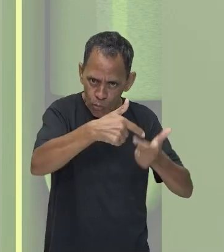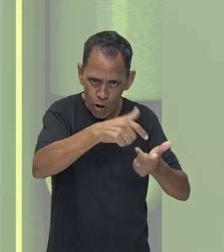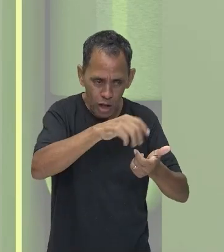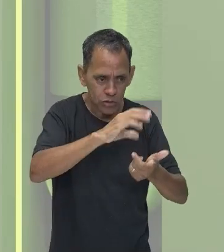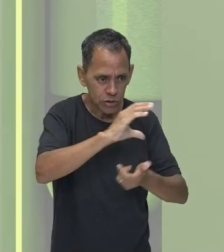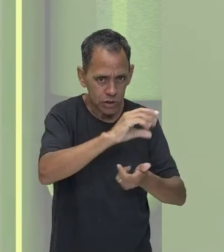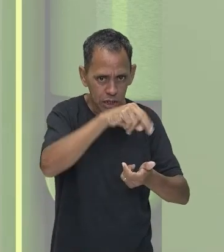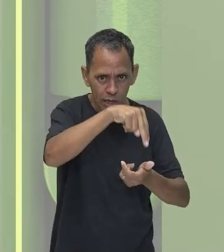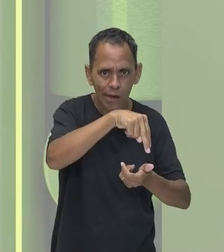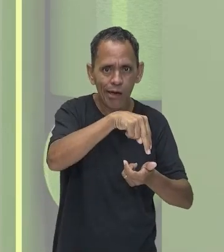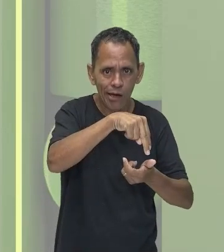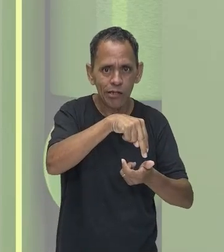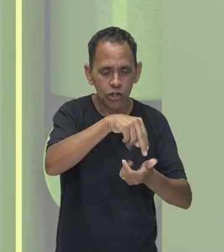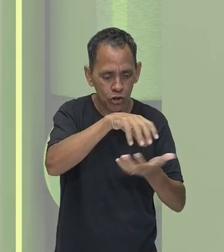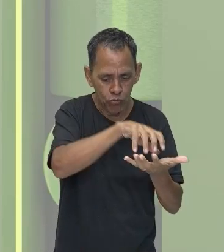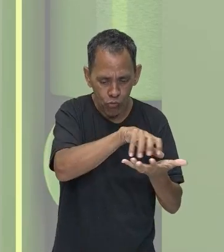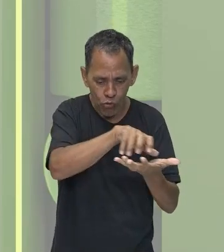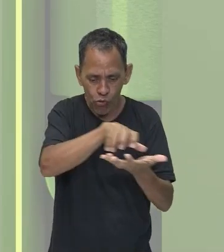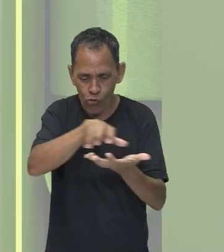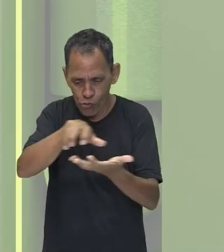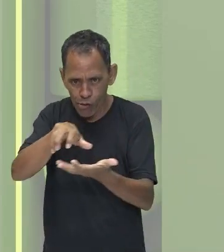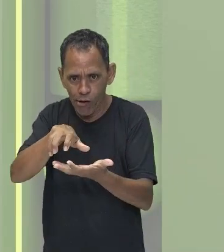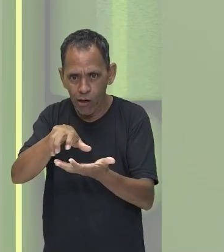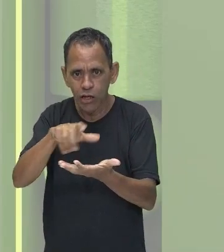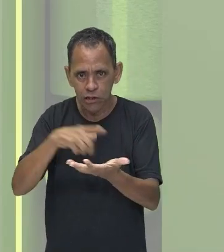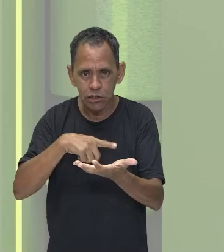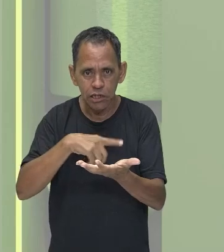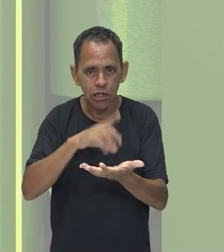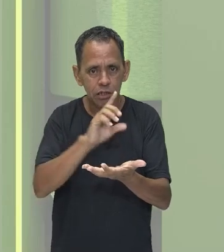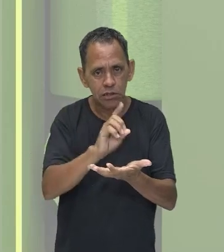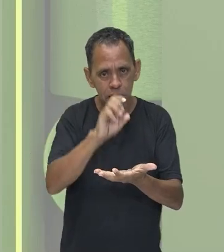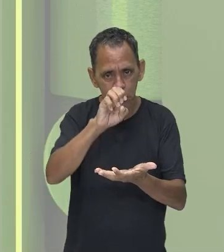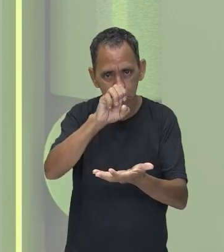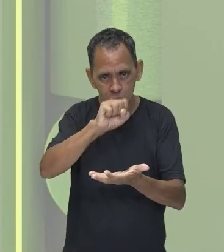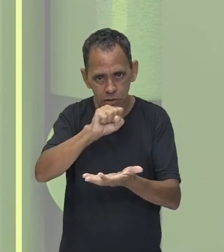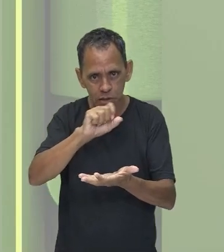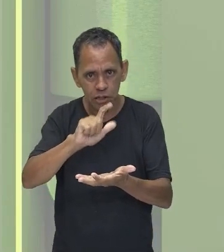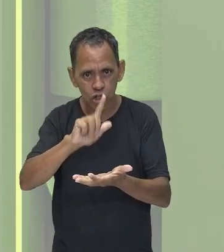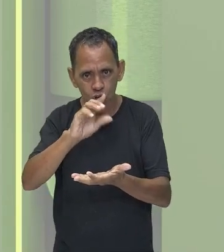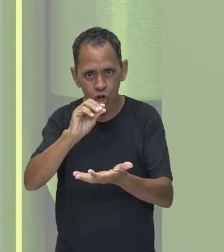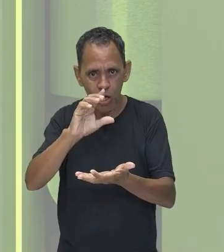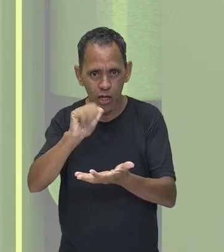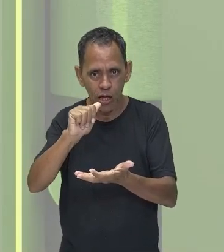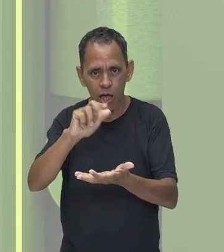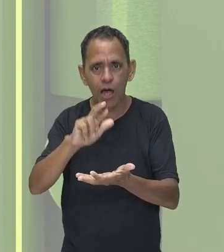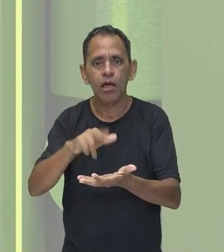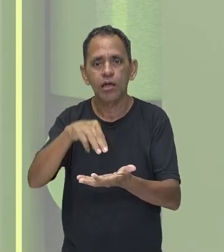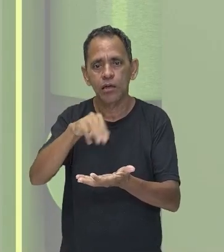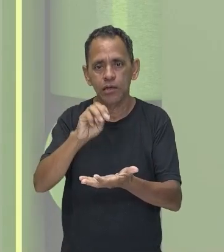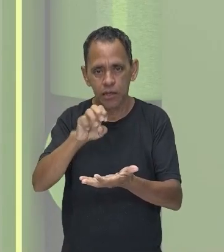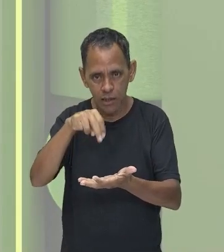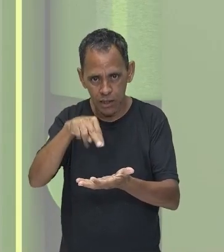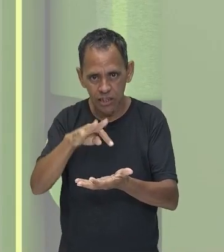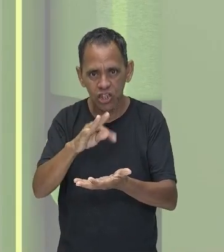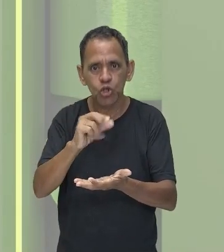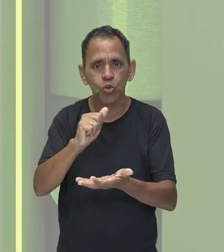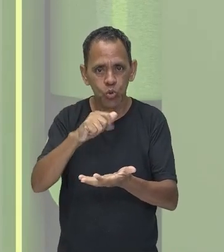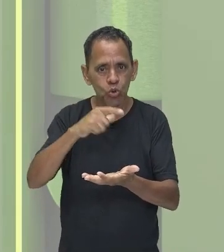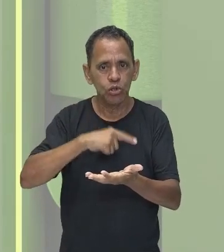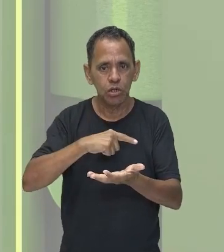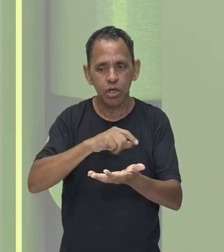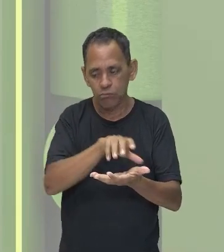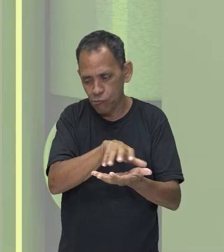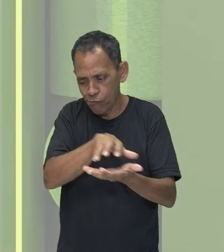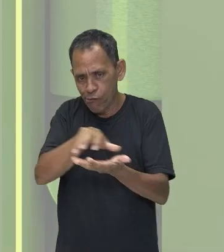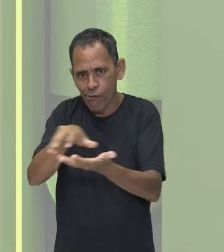houve velocidade, também, por tabela, houve deslocamento. E aí temos aqui como é que a gente vai definir